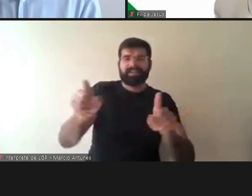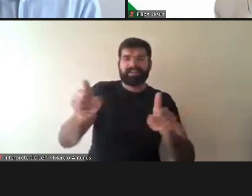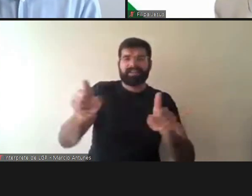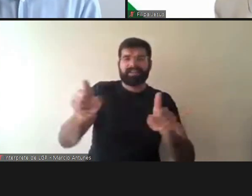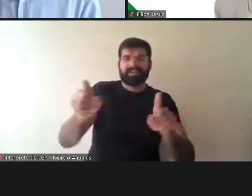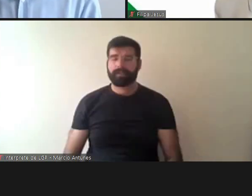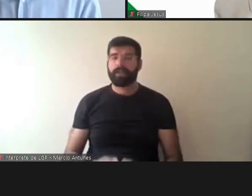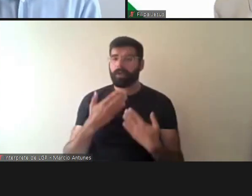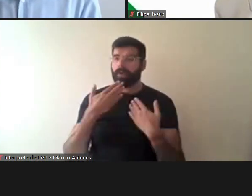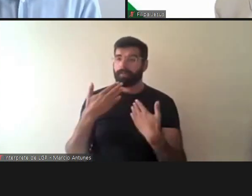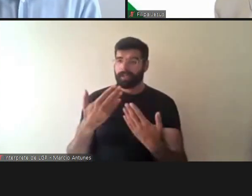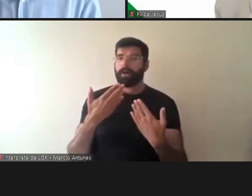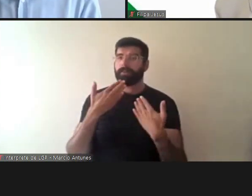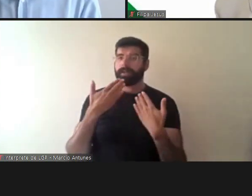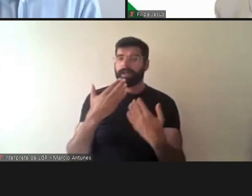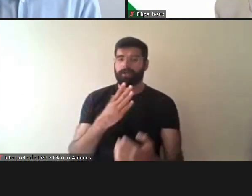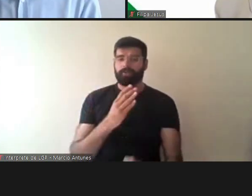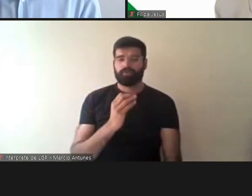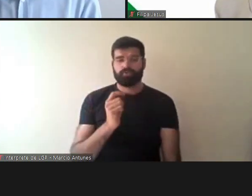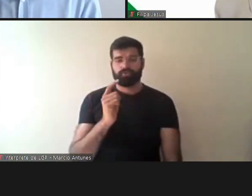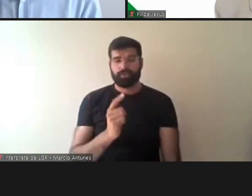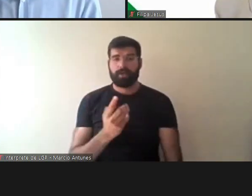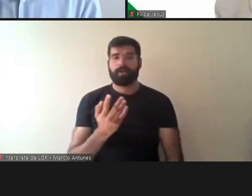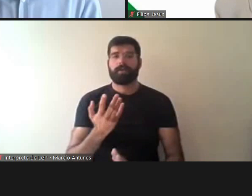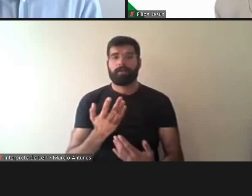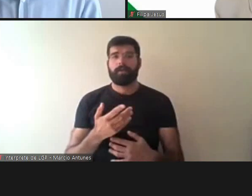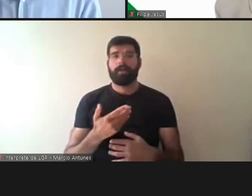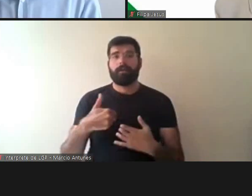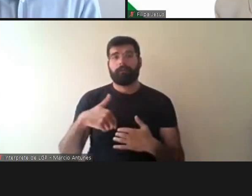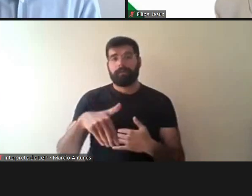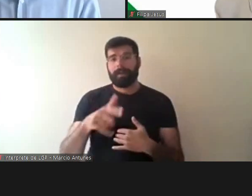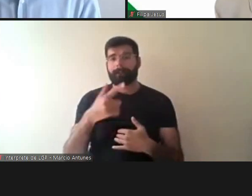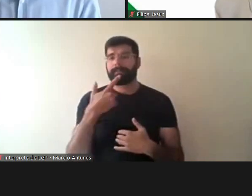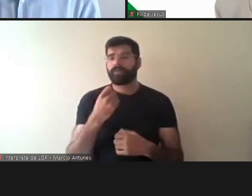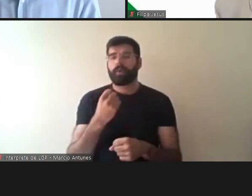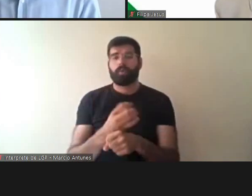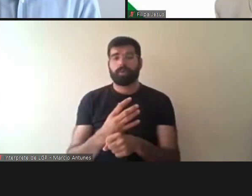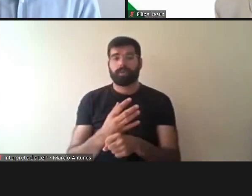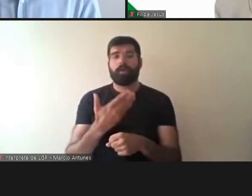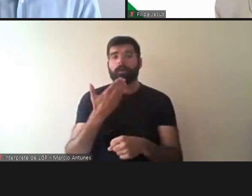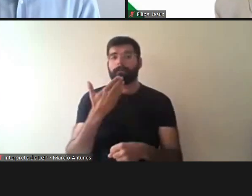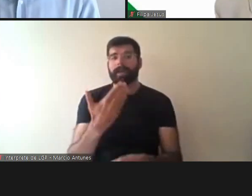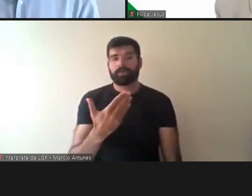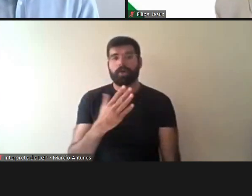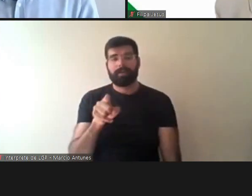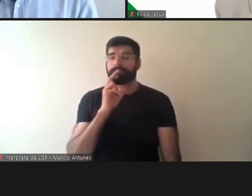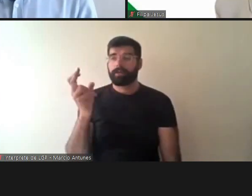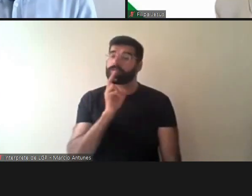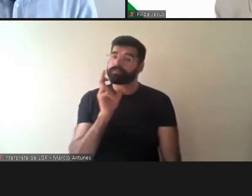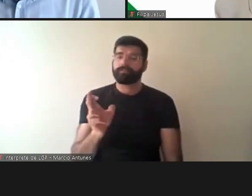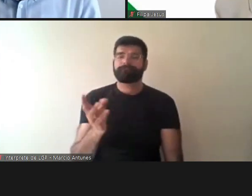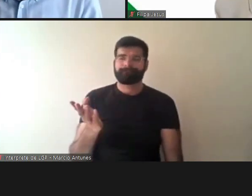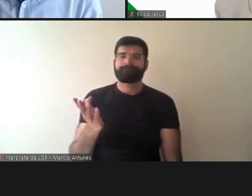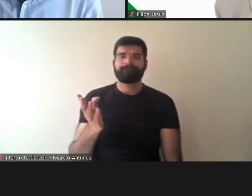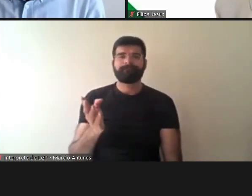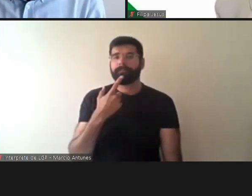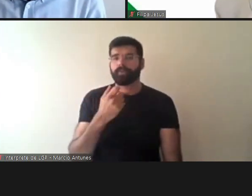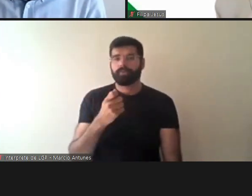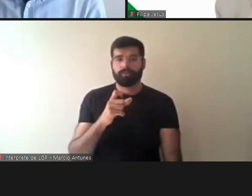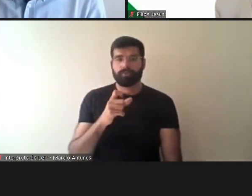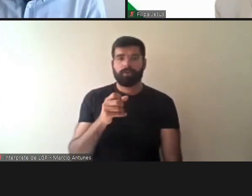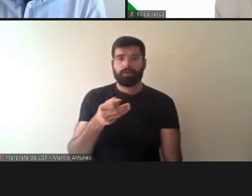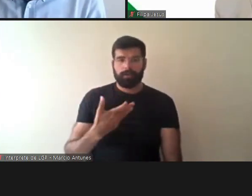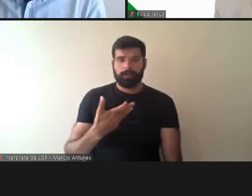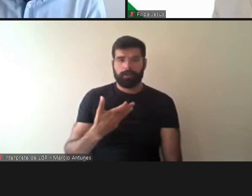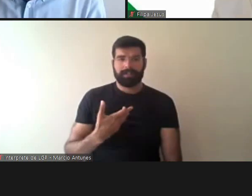então para uma outra questão. Eu vou pedir ao João para ser ele a responder à questão colocada pelo Pedro Bel